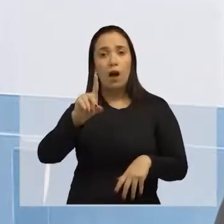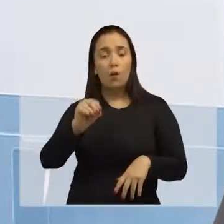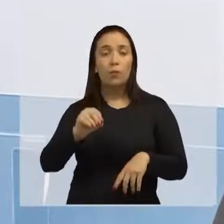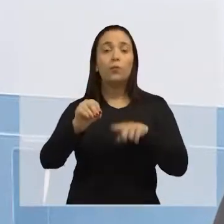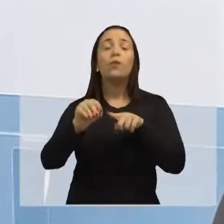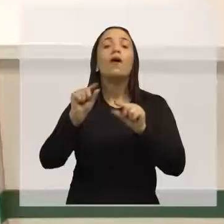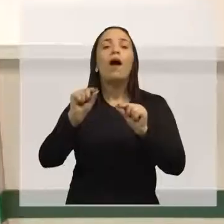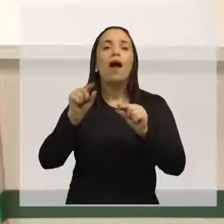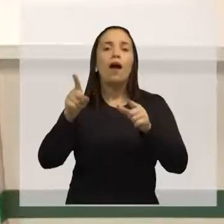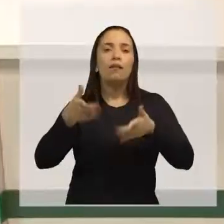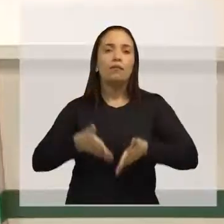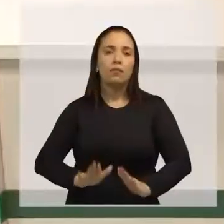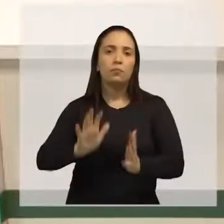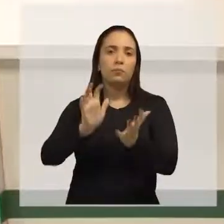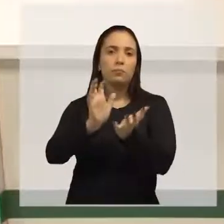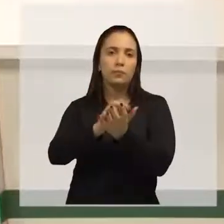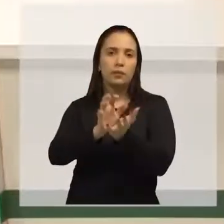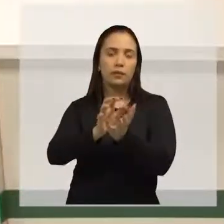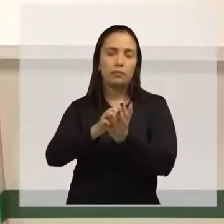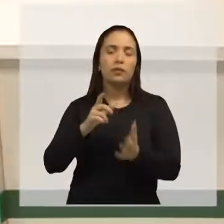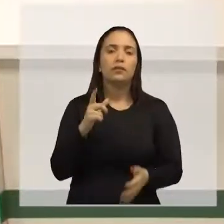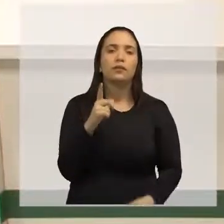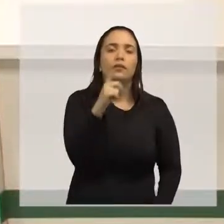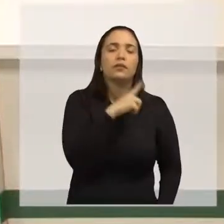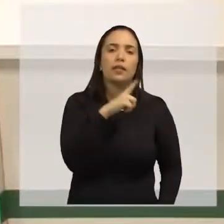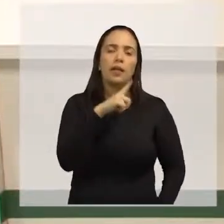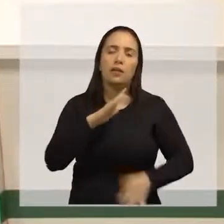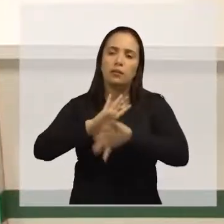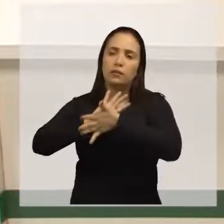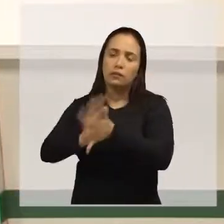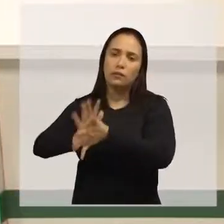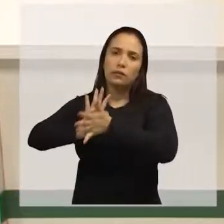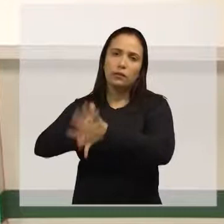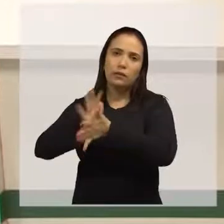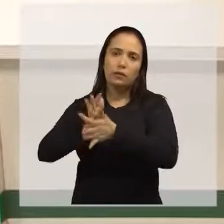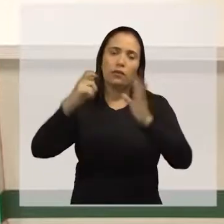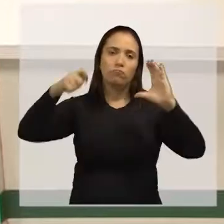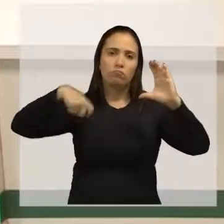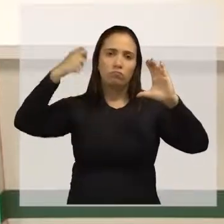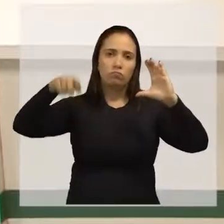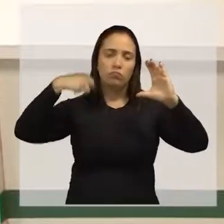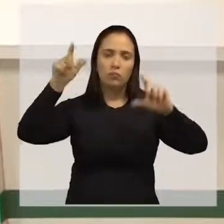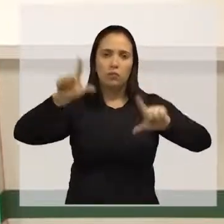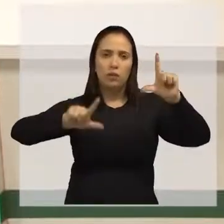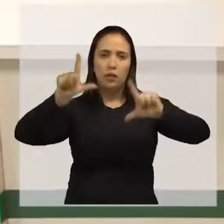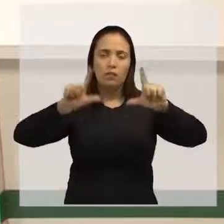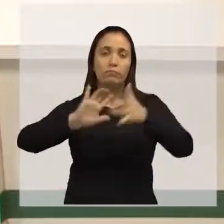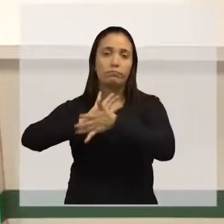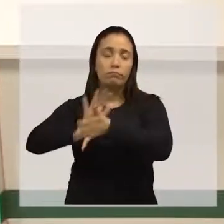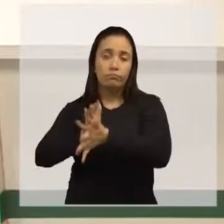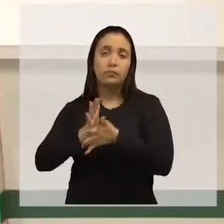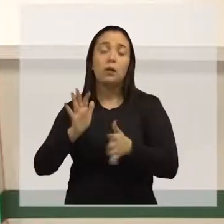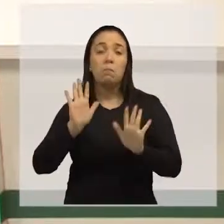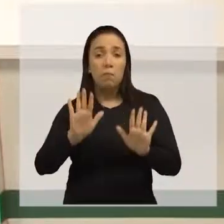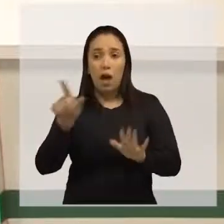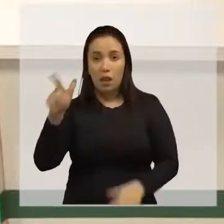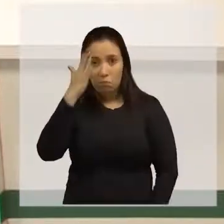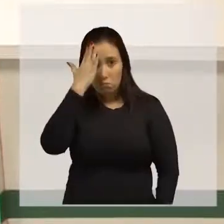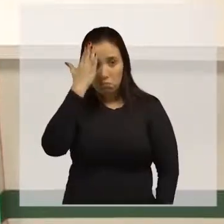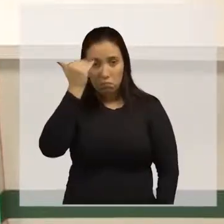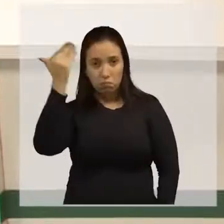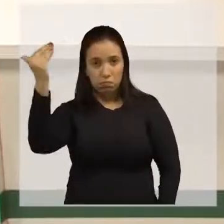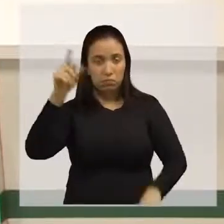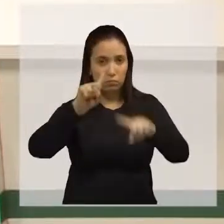Pernambucano e discriminado demais pela imprensa brasileira como um todo. Mas para mim foi o grande nome dessa Copa, né, Luiz? Sem dúvida. E